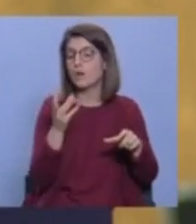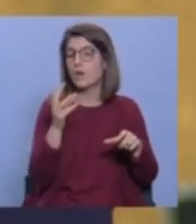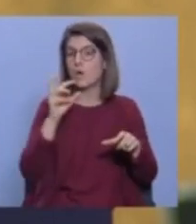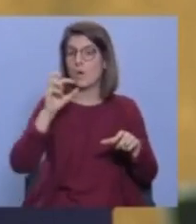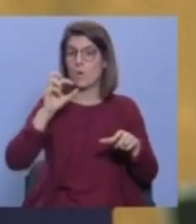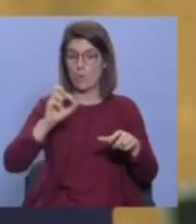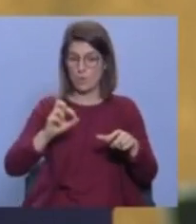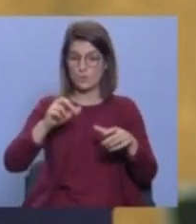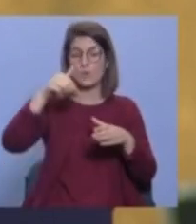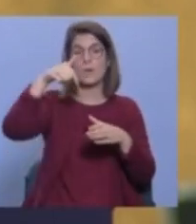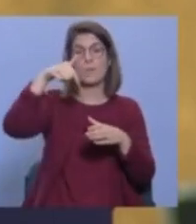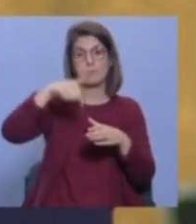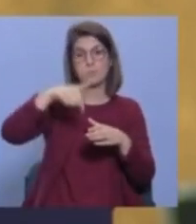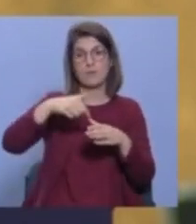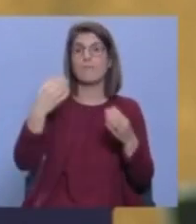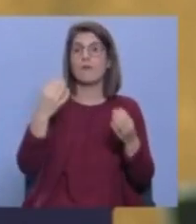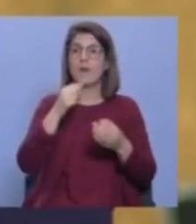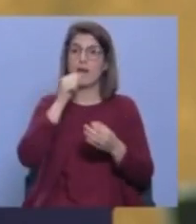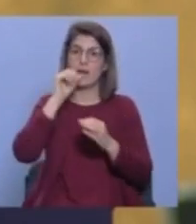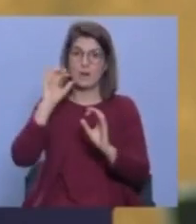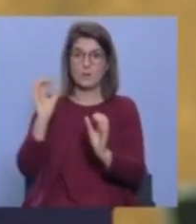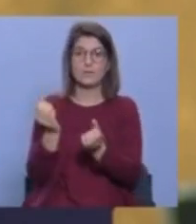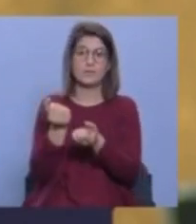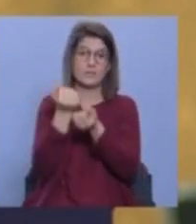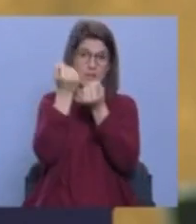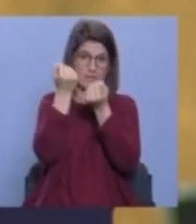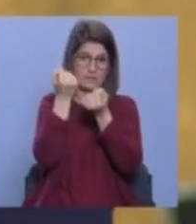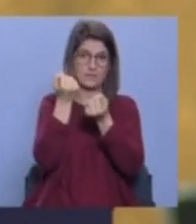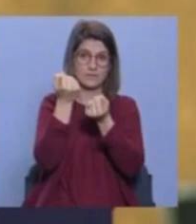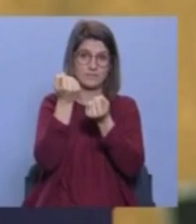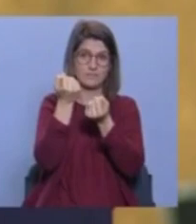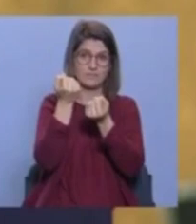se salvaram através da água.